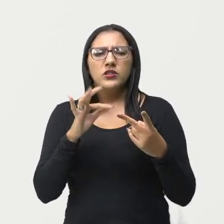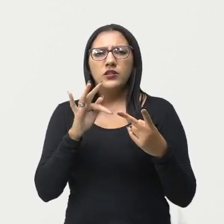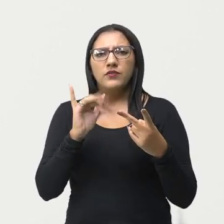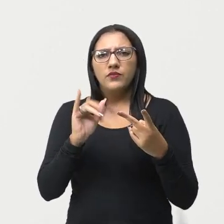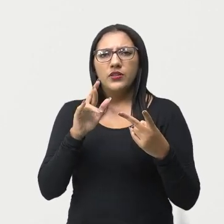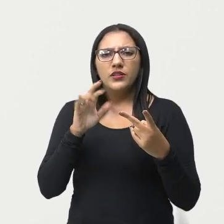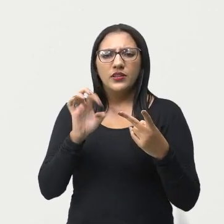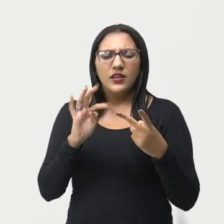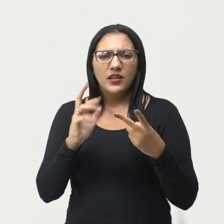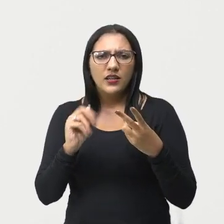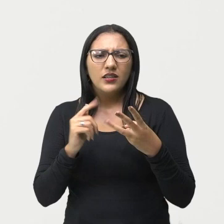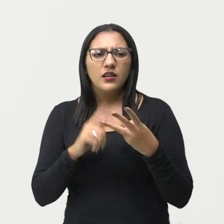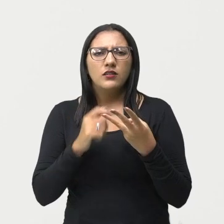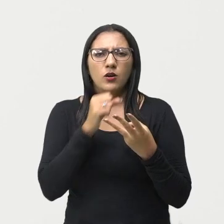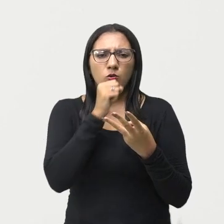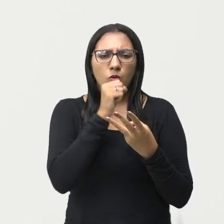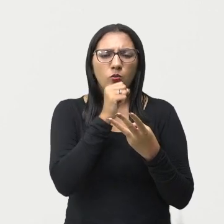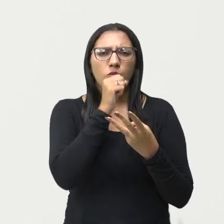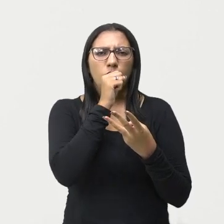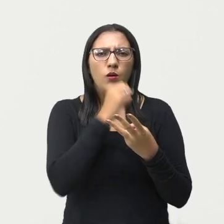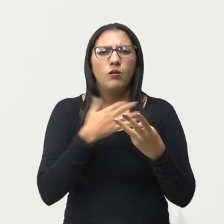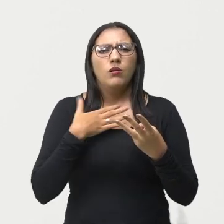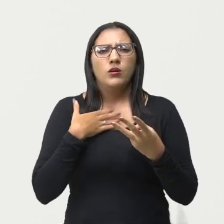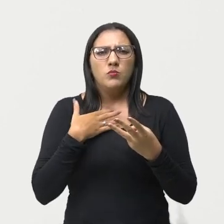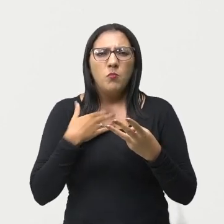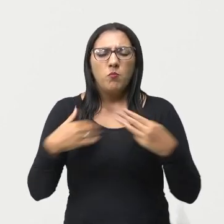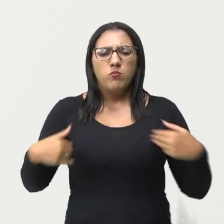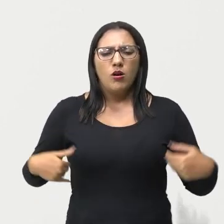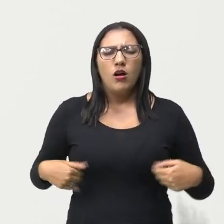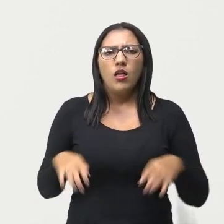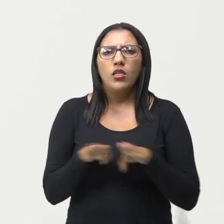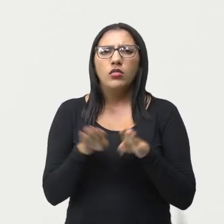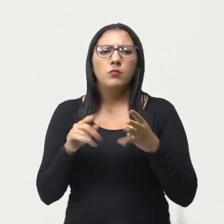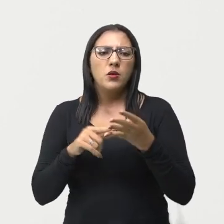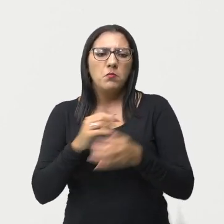a tuberculose e a meningite.